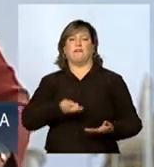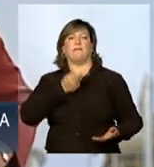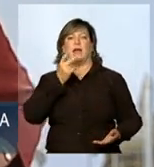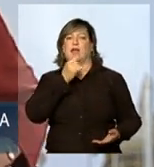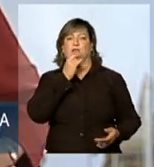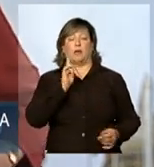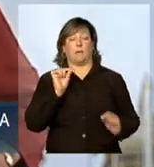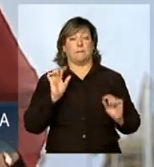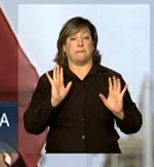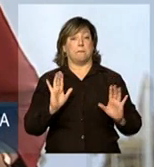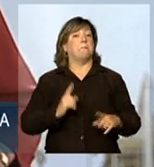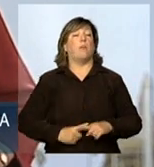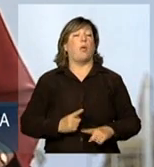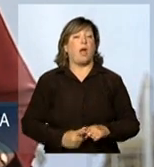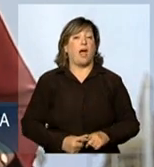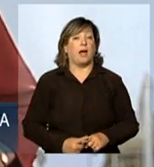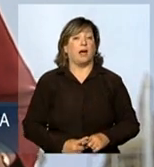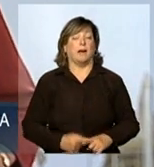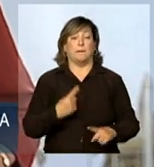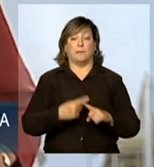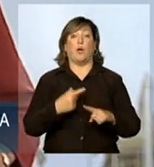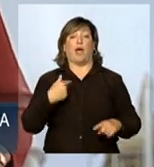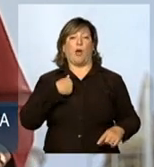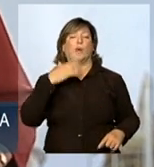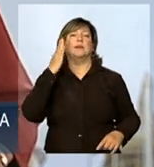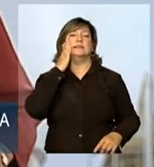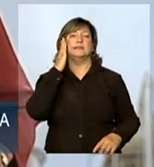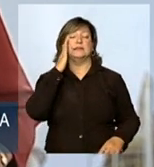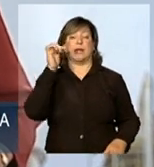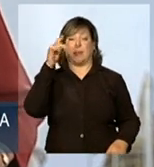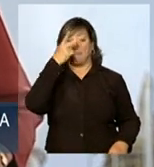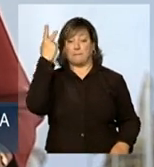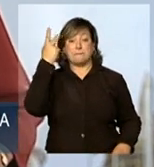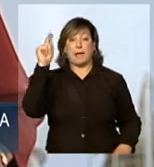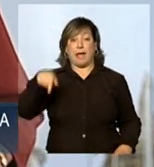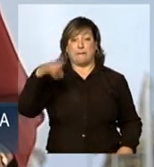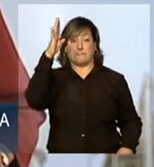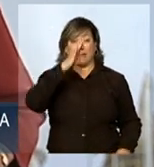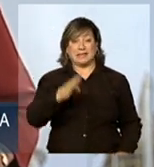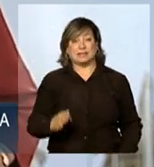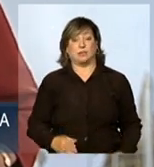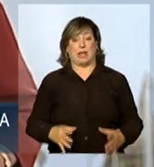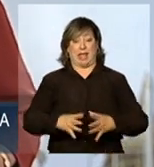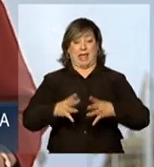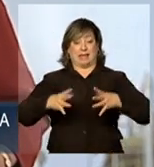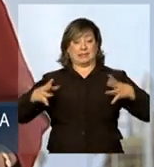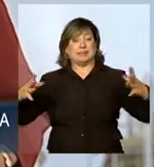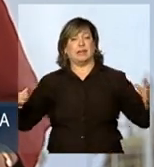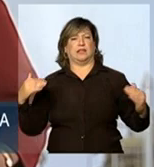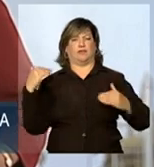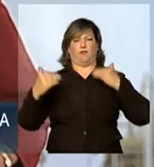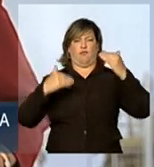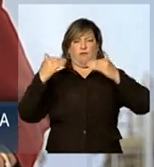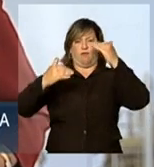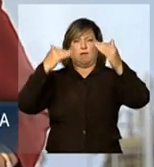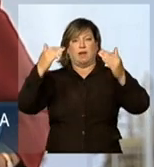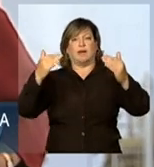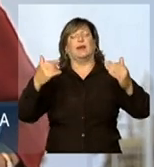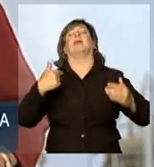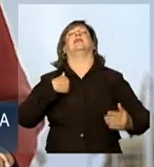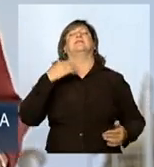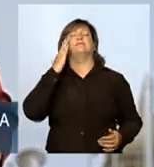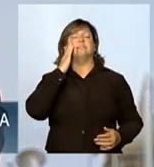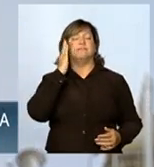quê? Porque eu sei que para o Brasil crescer e se desenvolver, eu